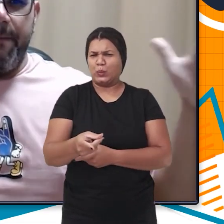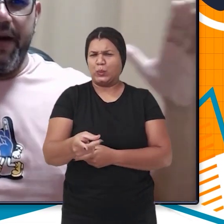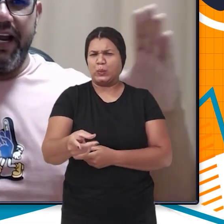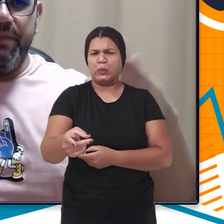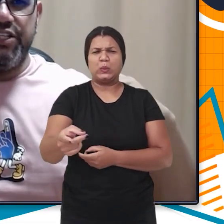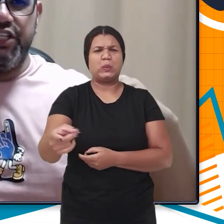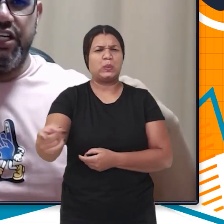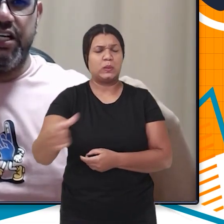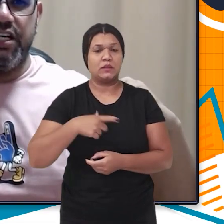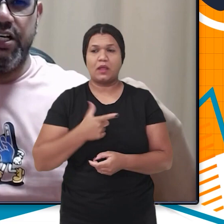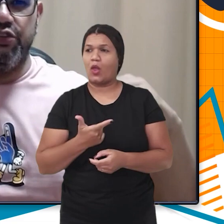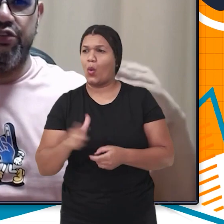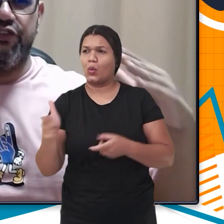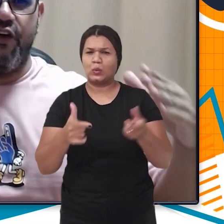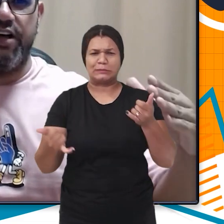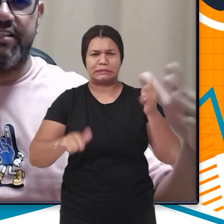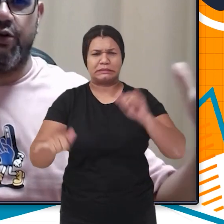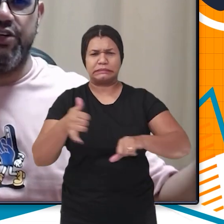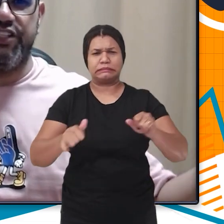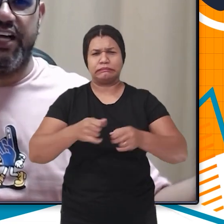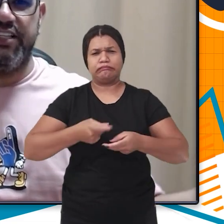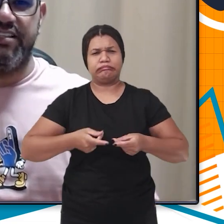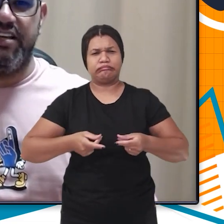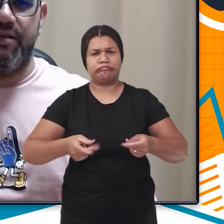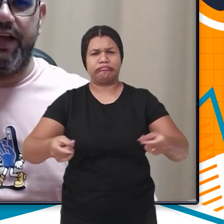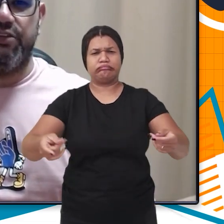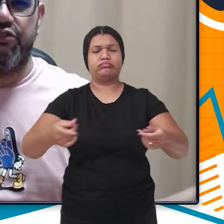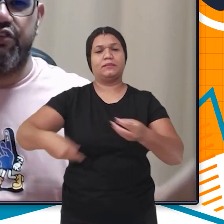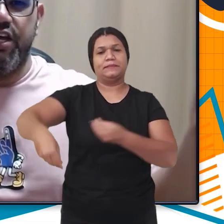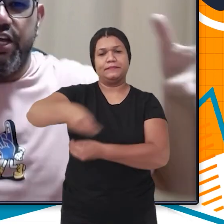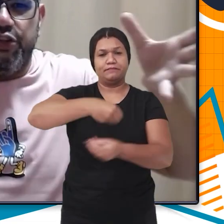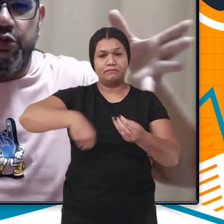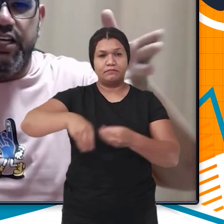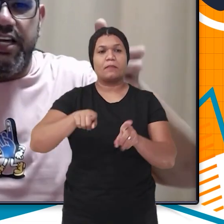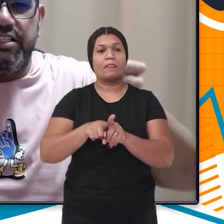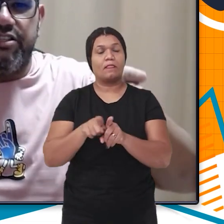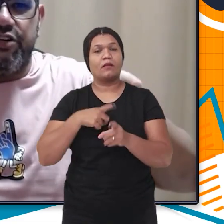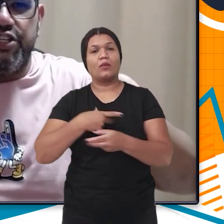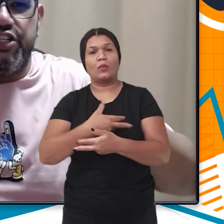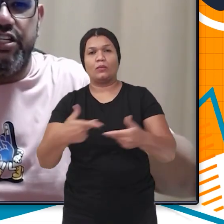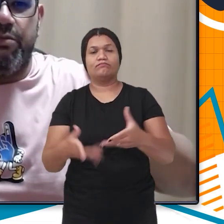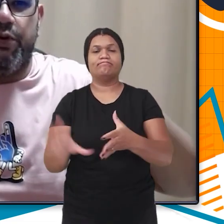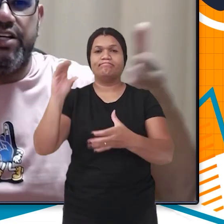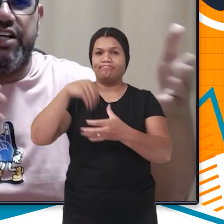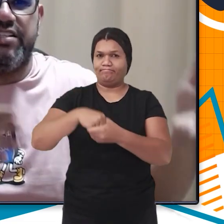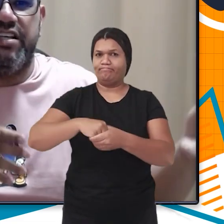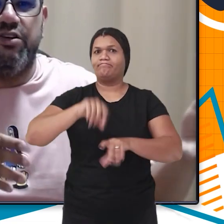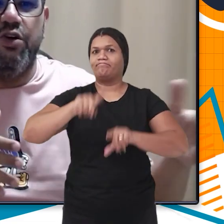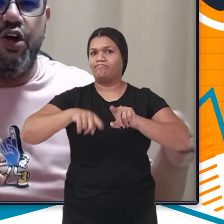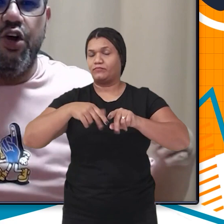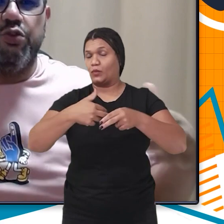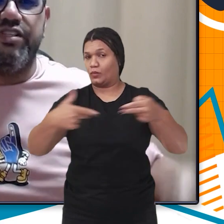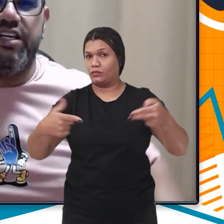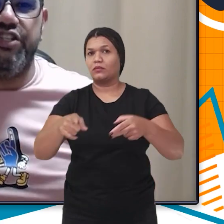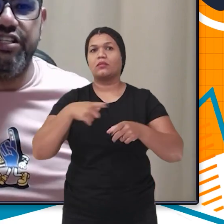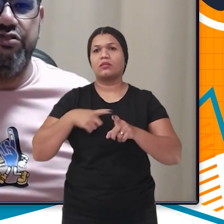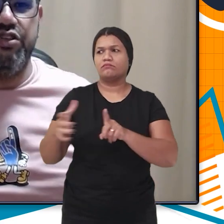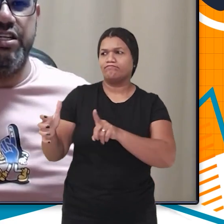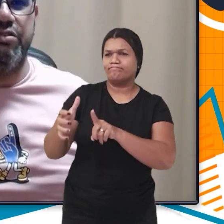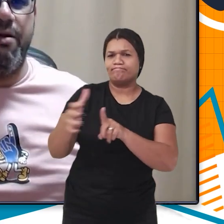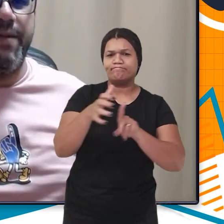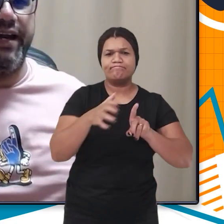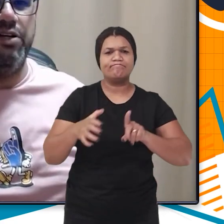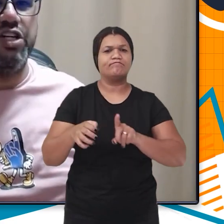radioativos. Para medir nos fósseis a quantidade desses elementos e do que eles originam por radiação, os